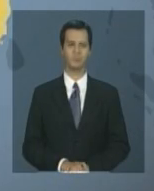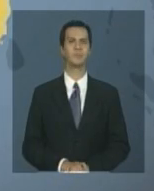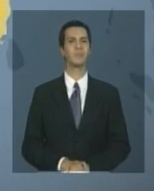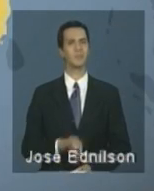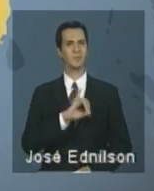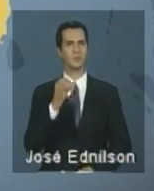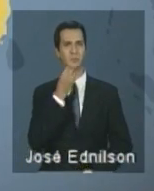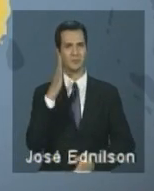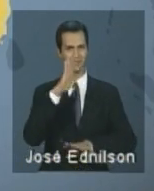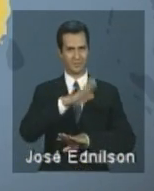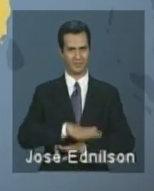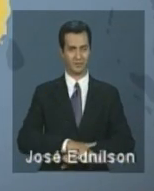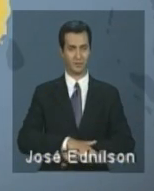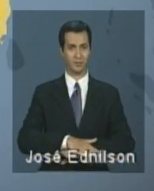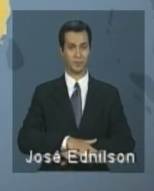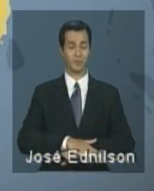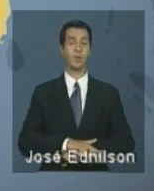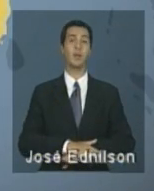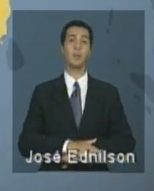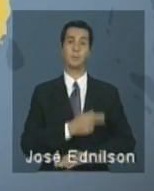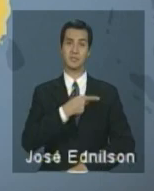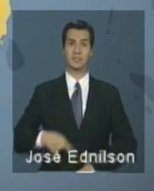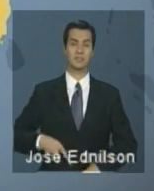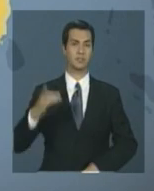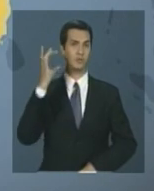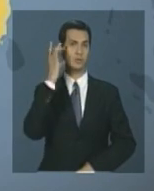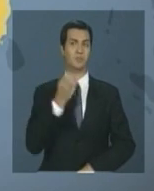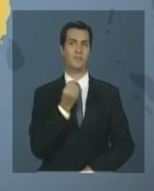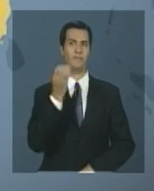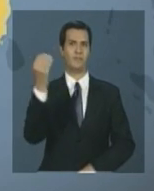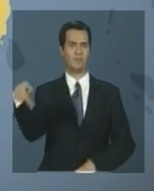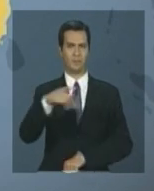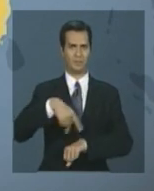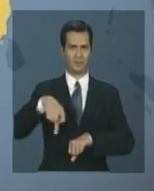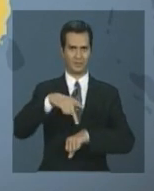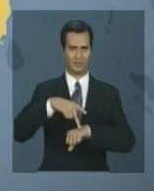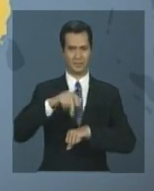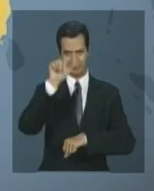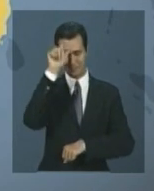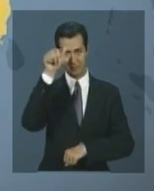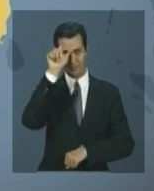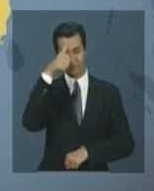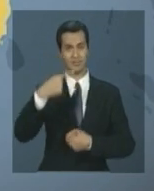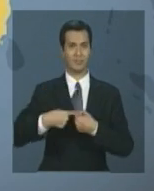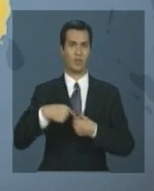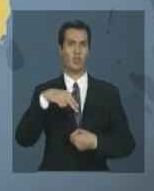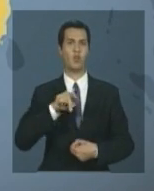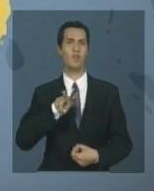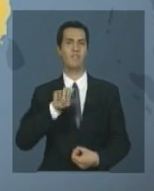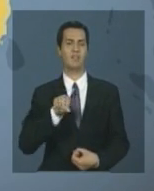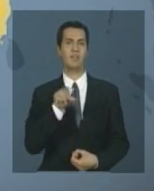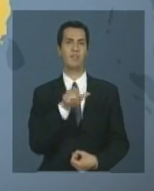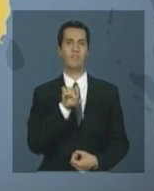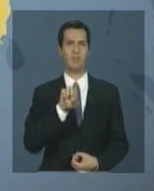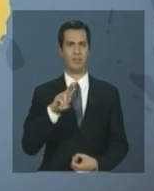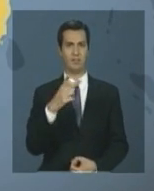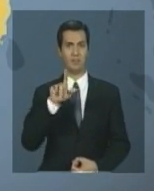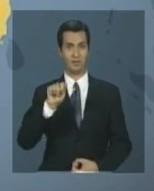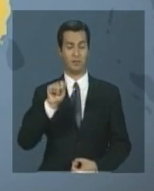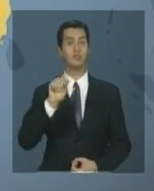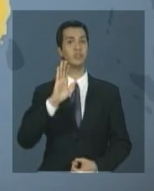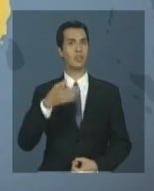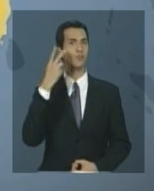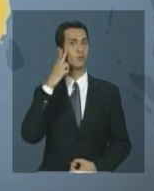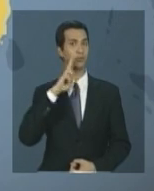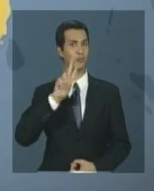Olá, boa tarde. No segundo dia da viagem da presidenta Dilma Rousseff à Nova Delhi, os compromissos começaram com uma homenagem e